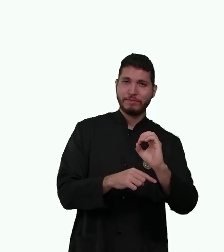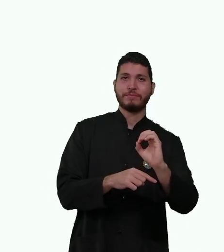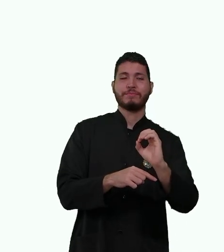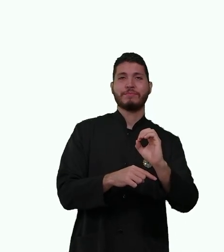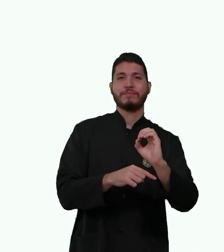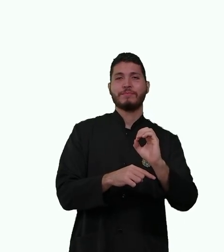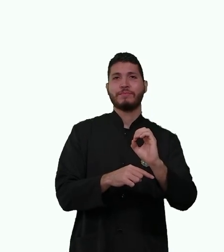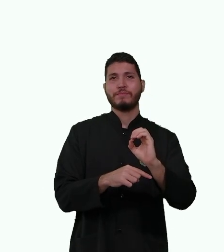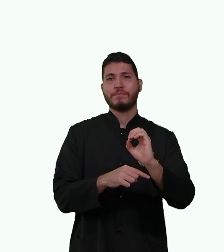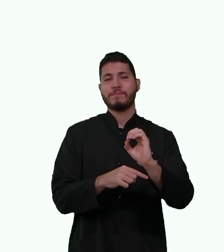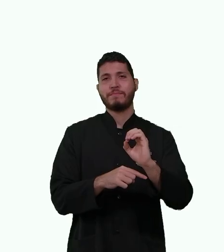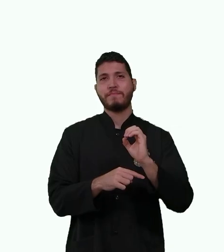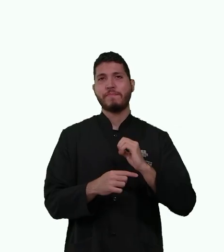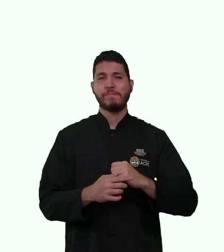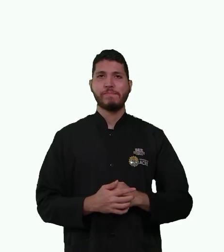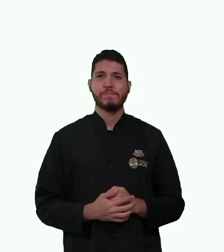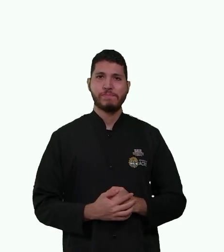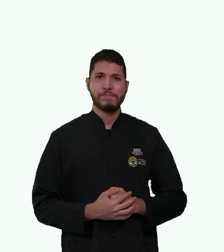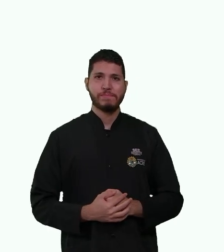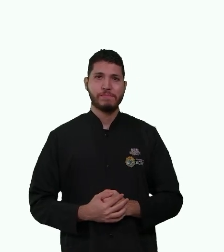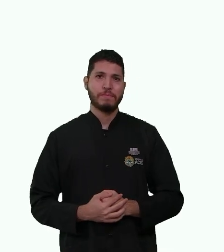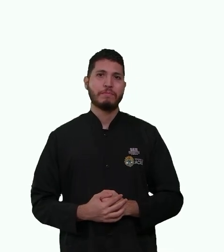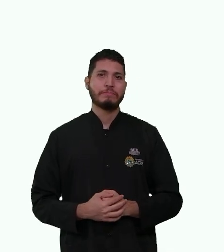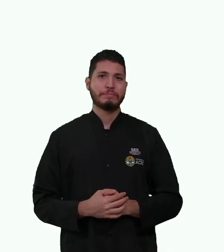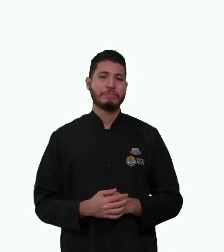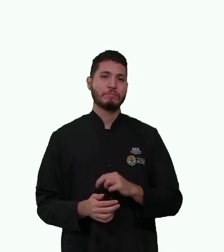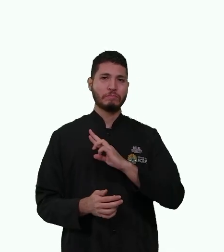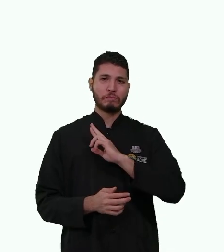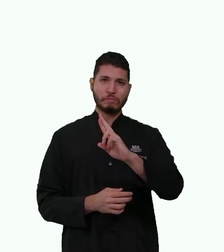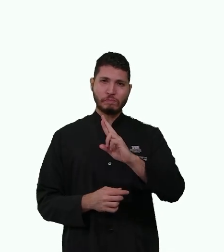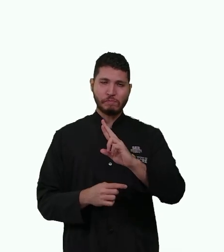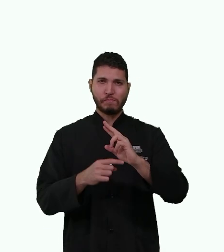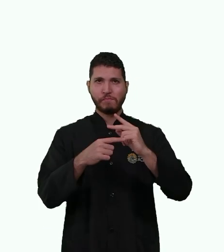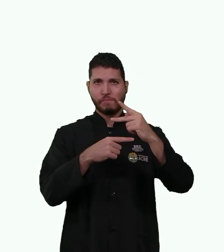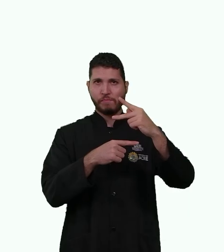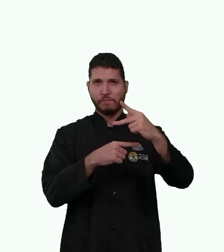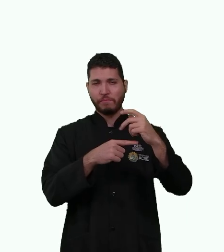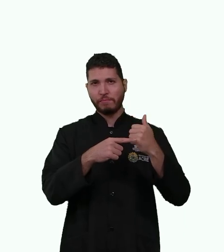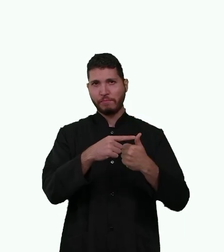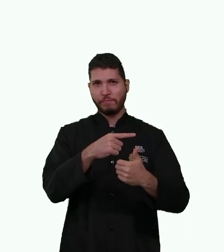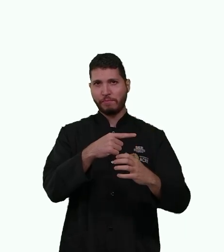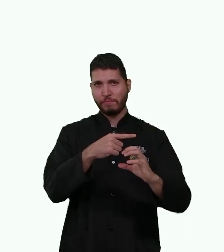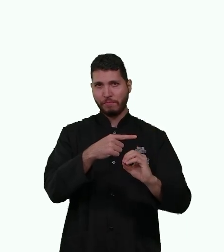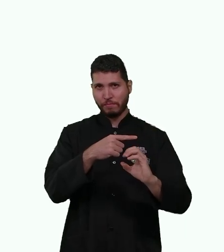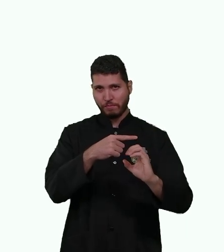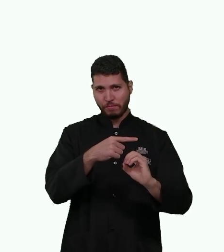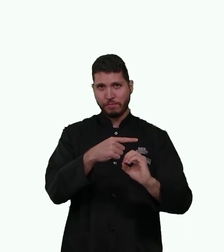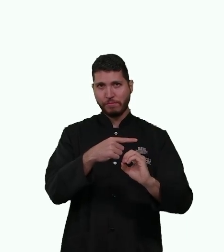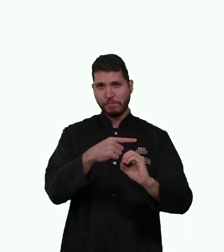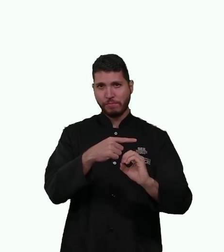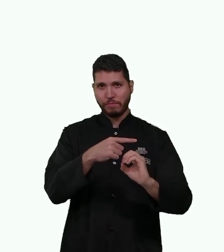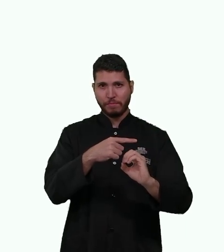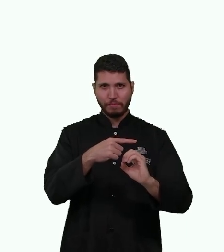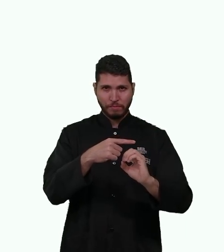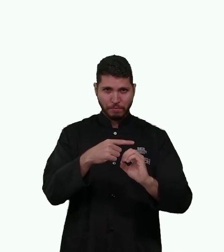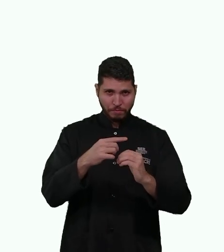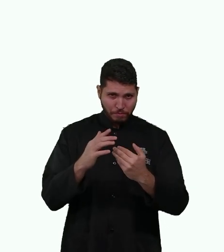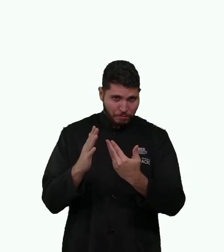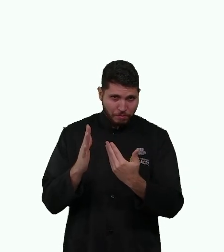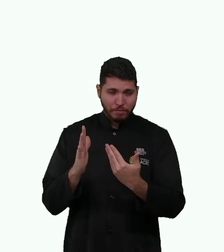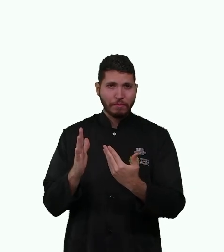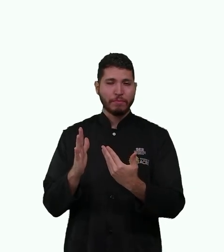dizer que é um P sobre 100. E aí o que a gente tem? Nós temos aqui o símbolo que